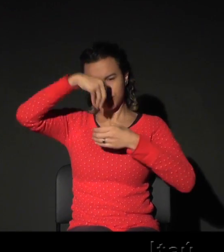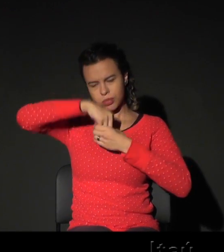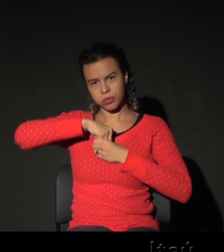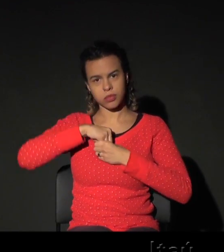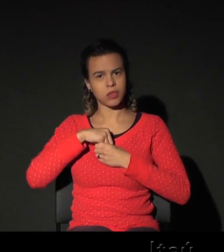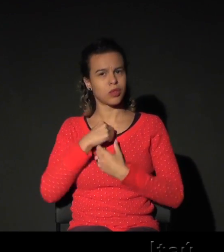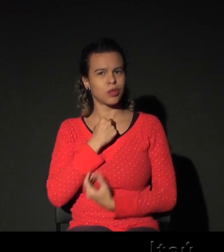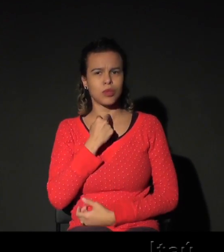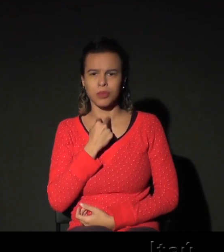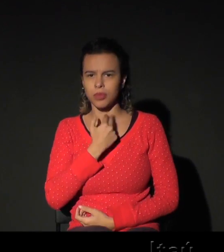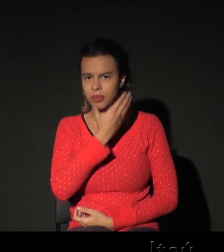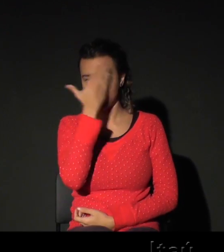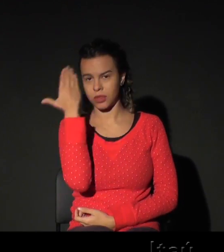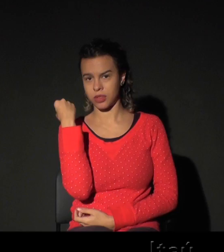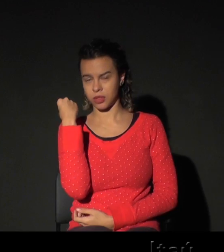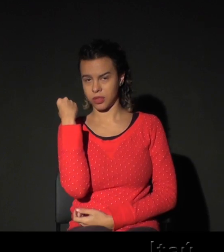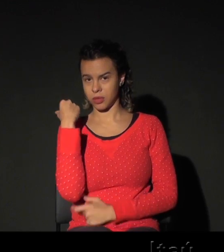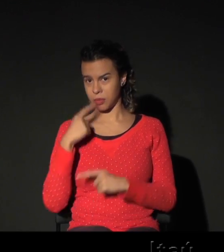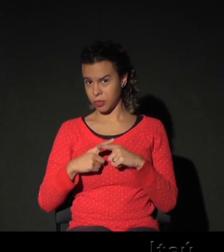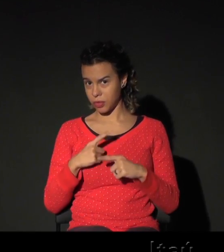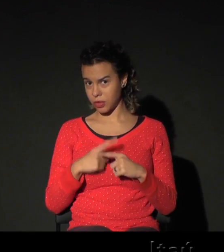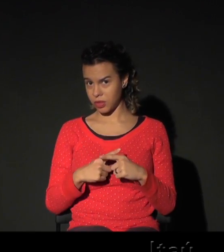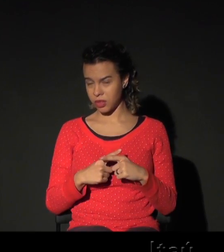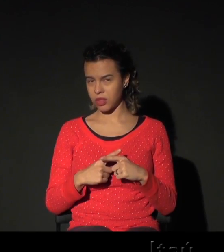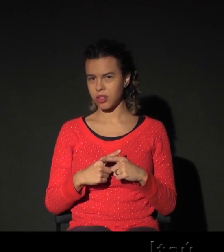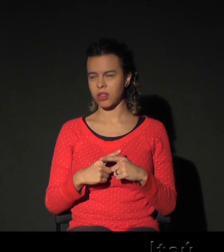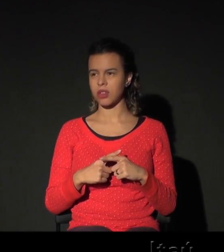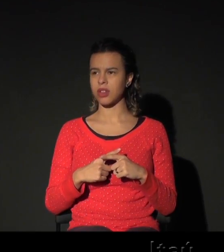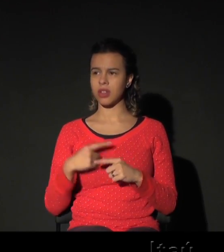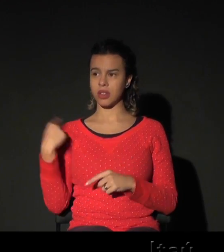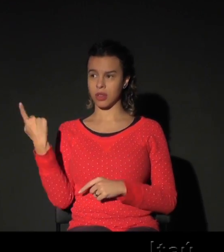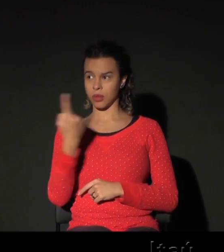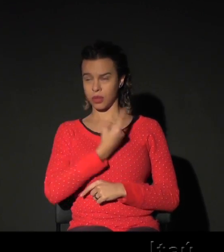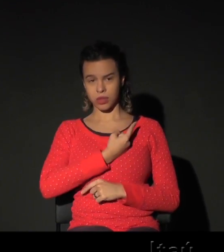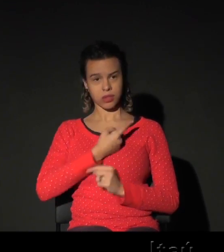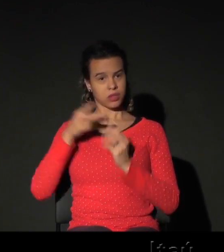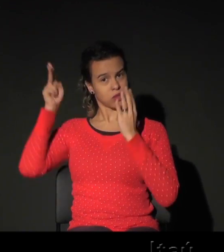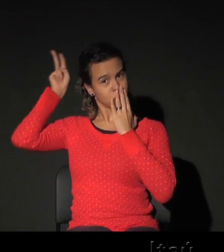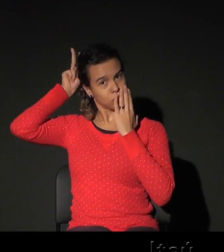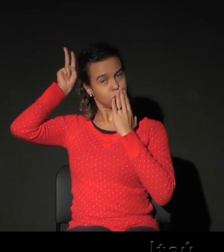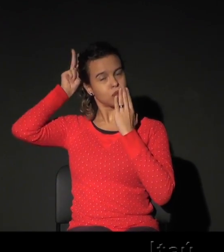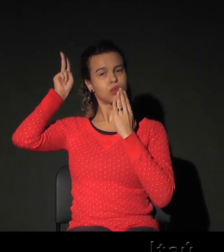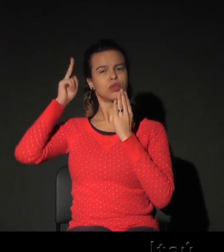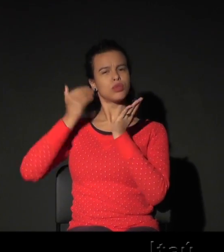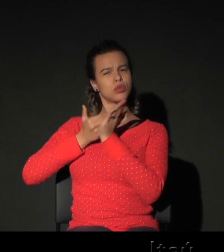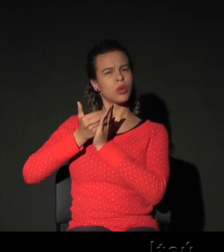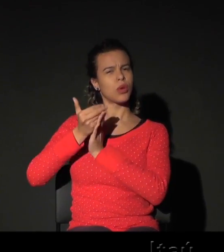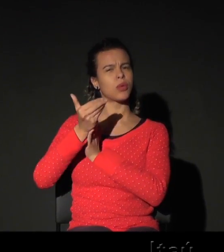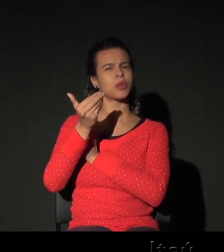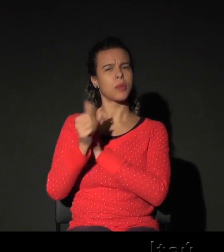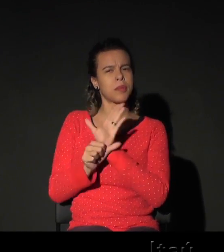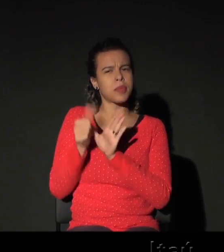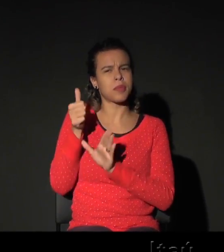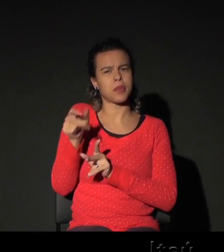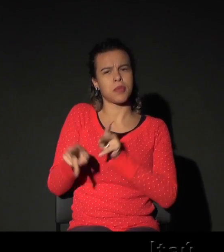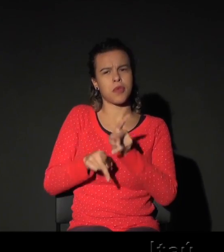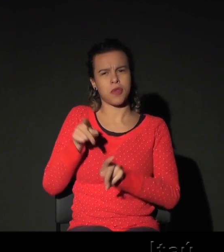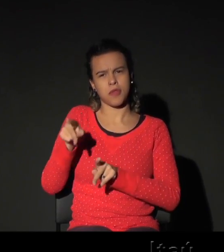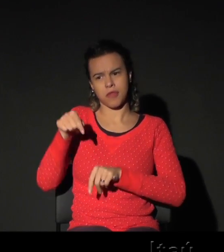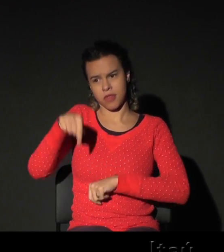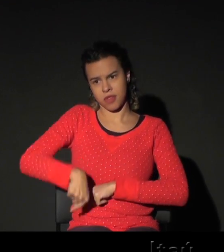a gente não pode esquecer isso porque nós indígenas somos os primeiros povos